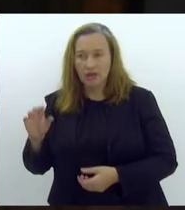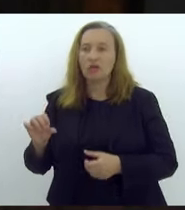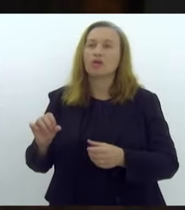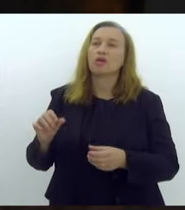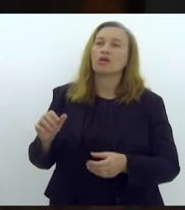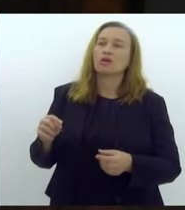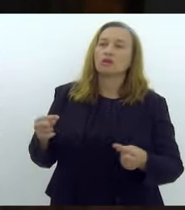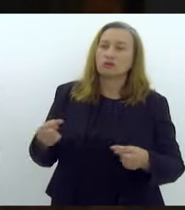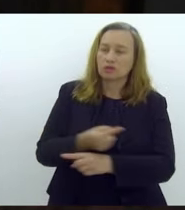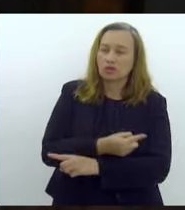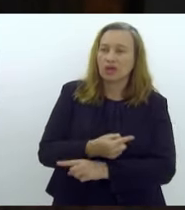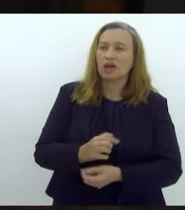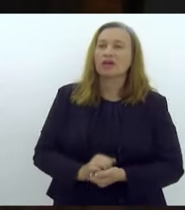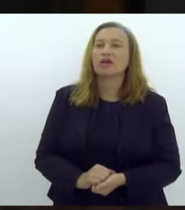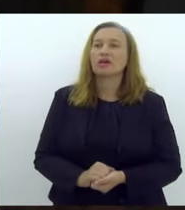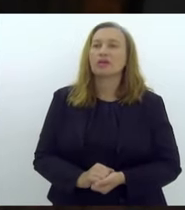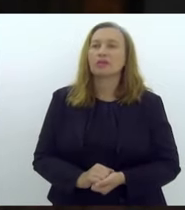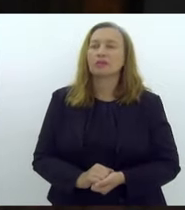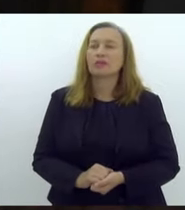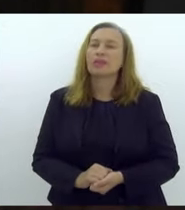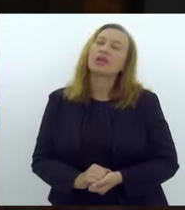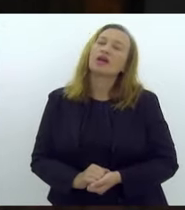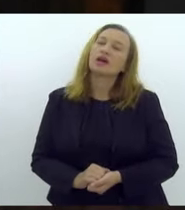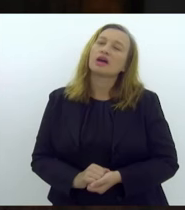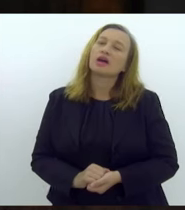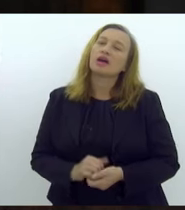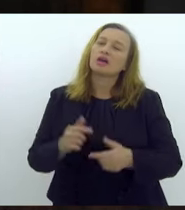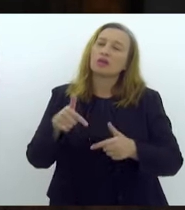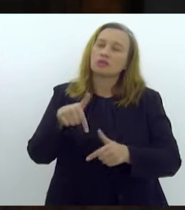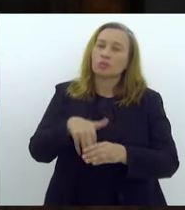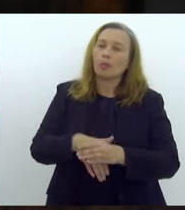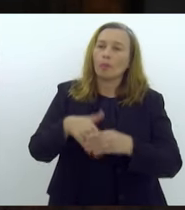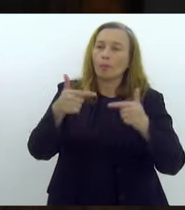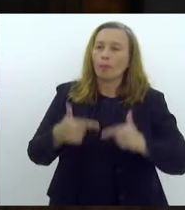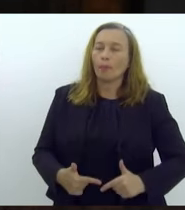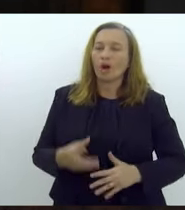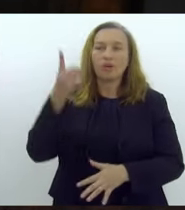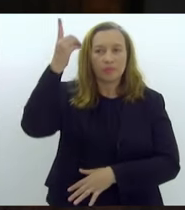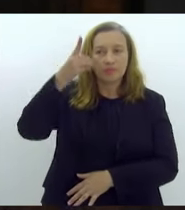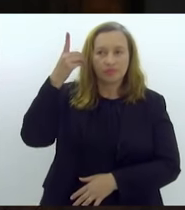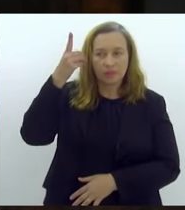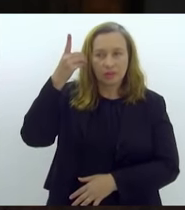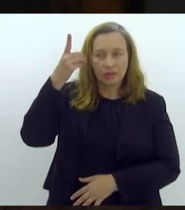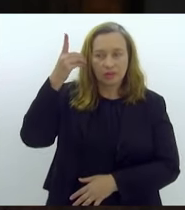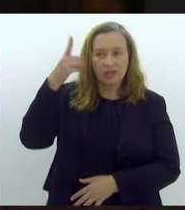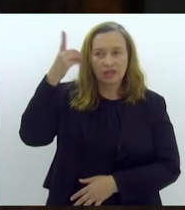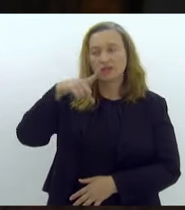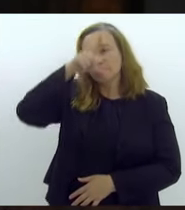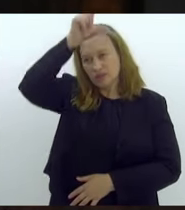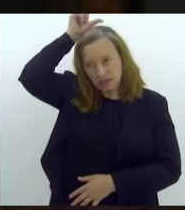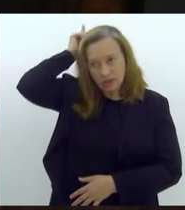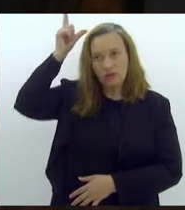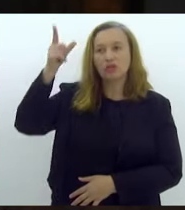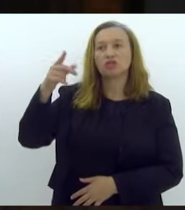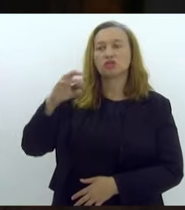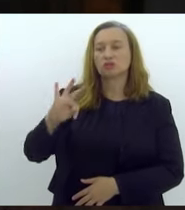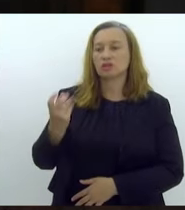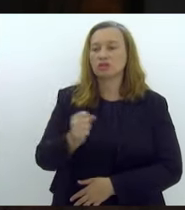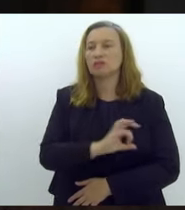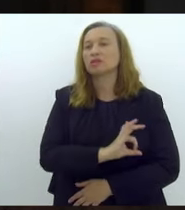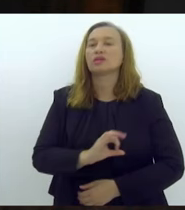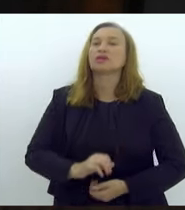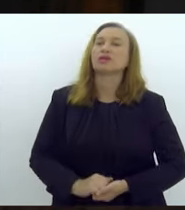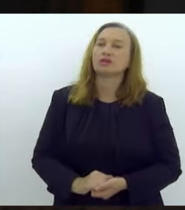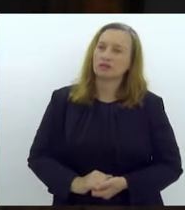deputado Luiz Paulo e abstenção da deputada Marta Rocha na matéria. Para declarar